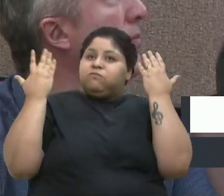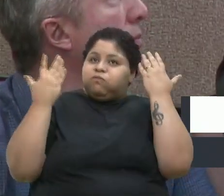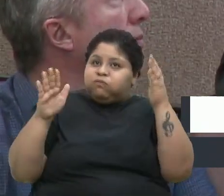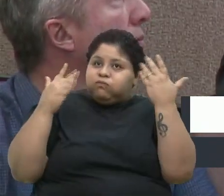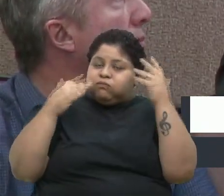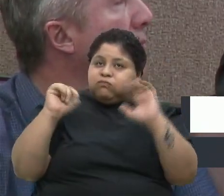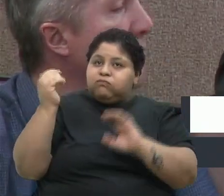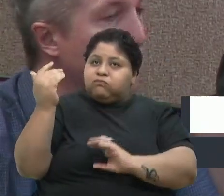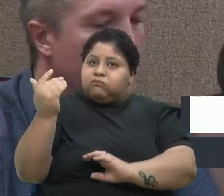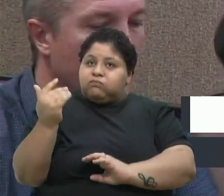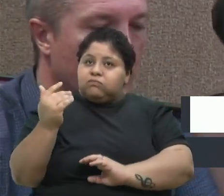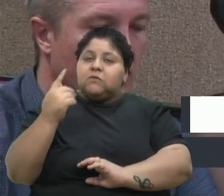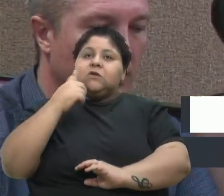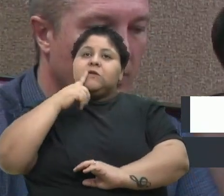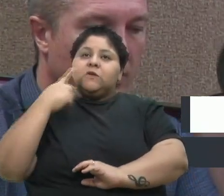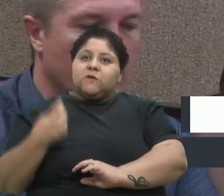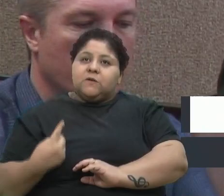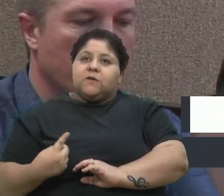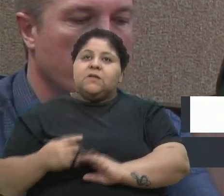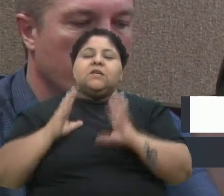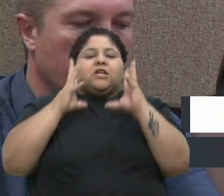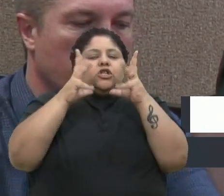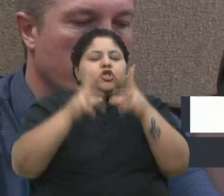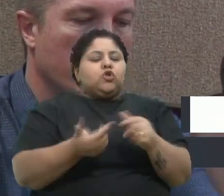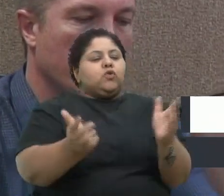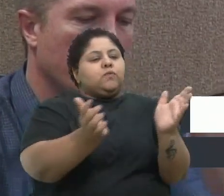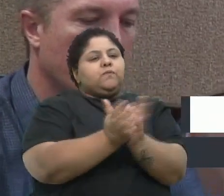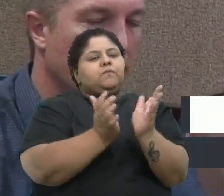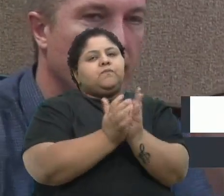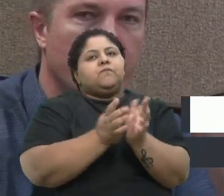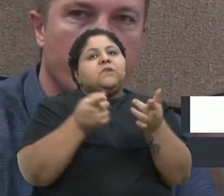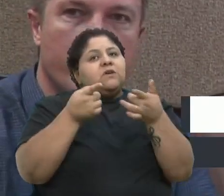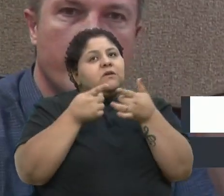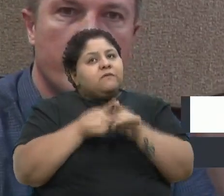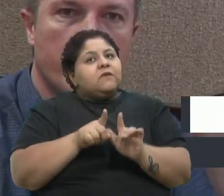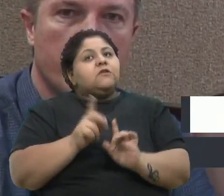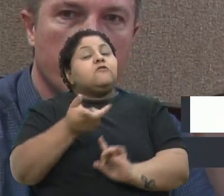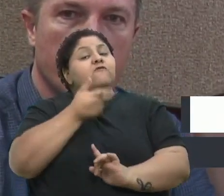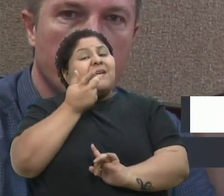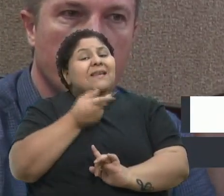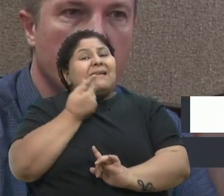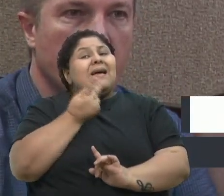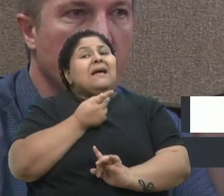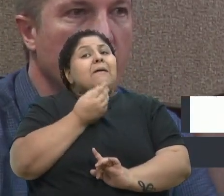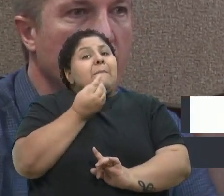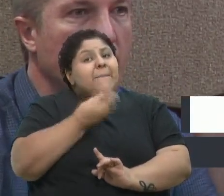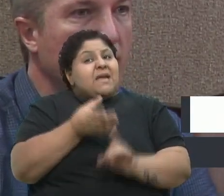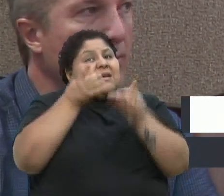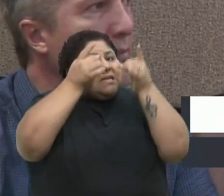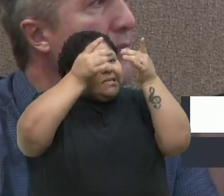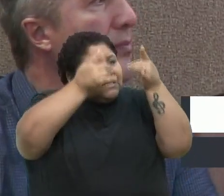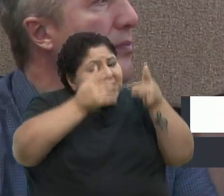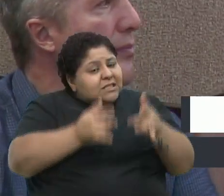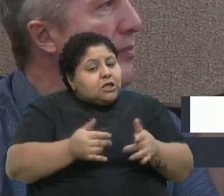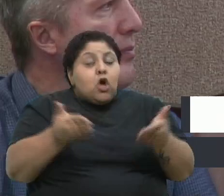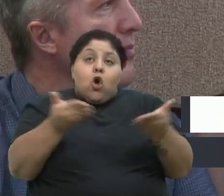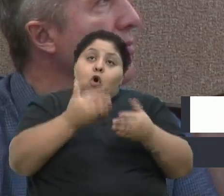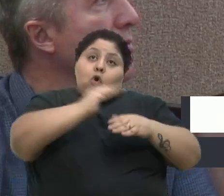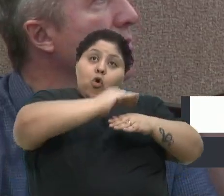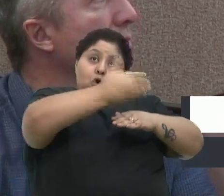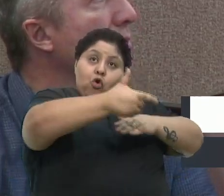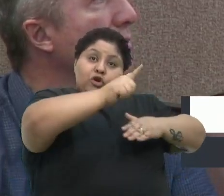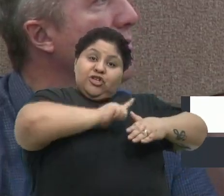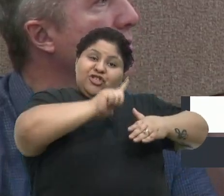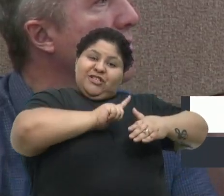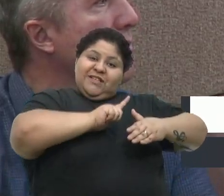senhora vereadora Rose, todos os colegas, mas vamos mencionar bem isso, tá? Hoje, com laptop, você tem uma